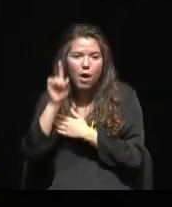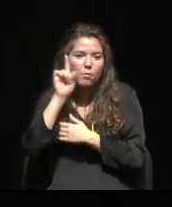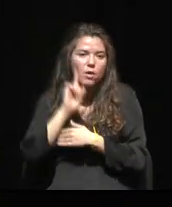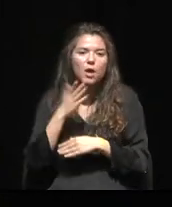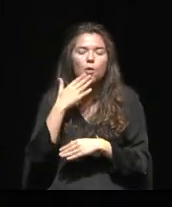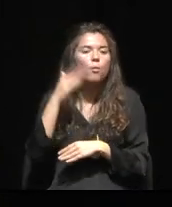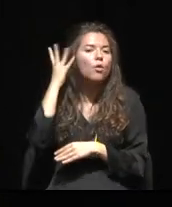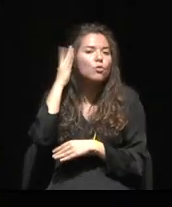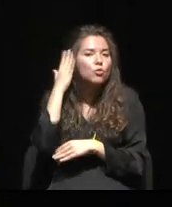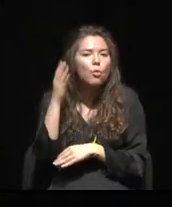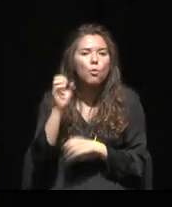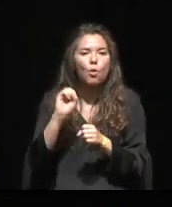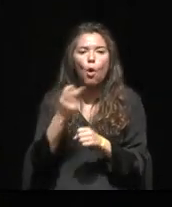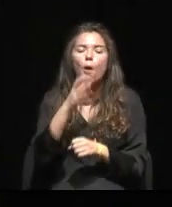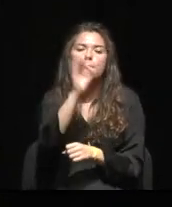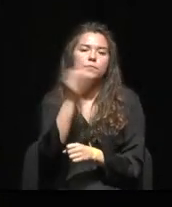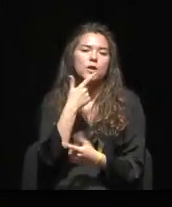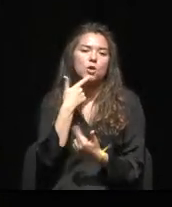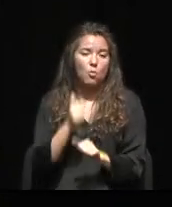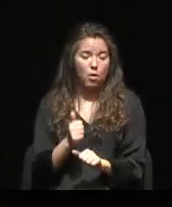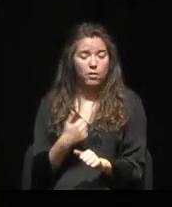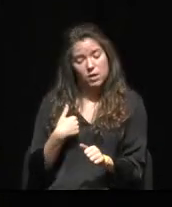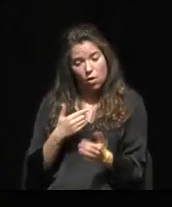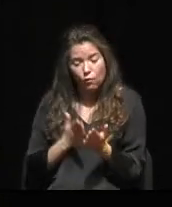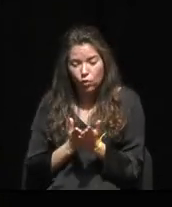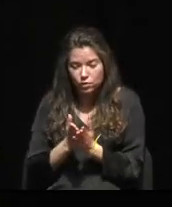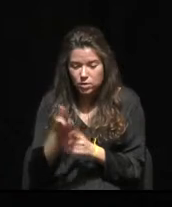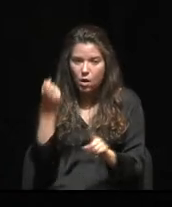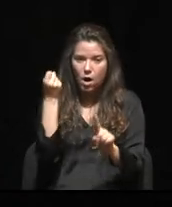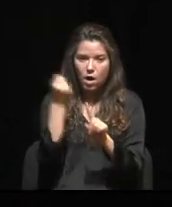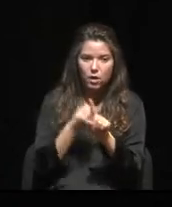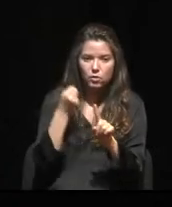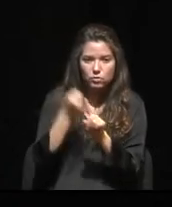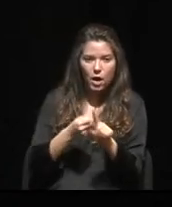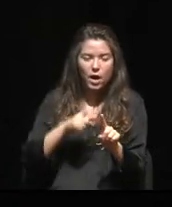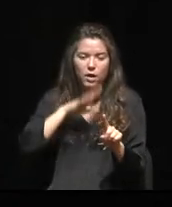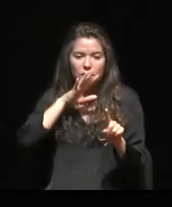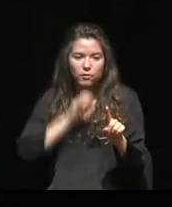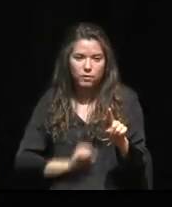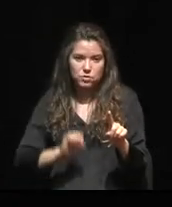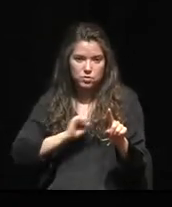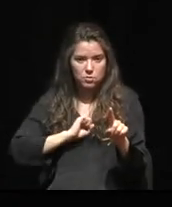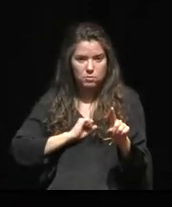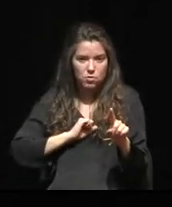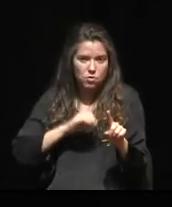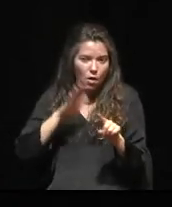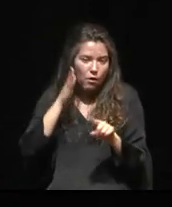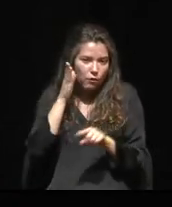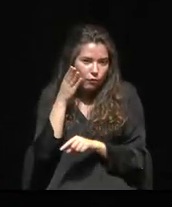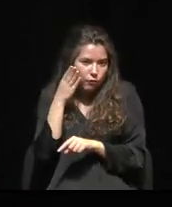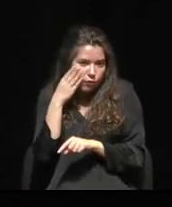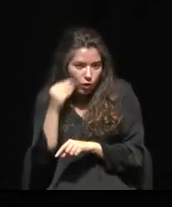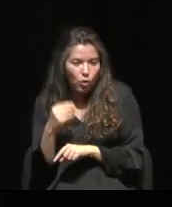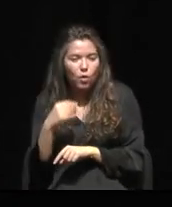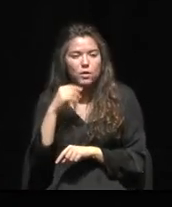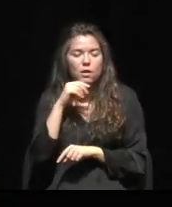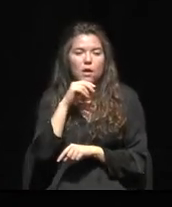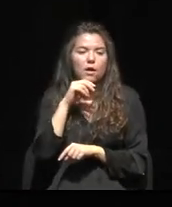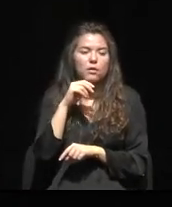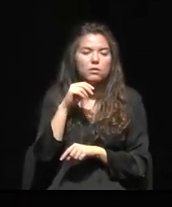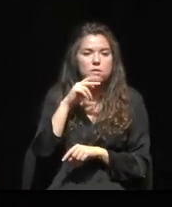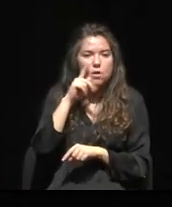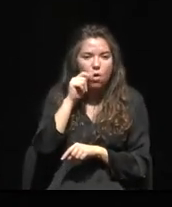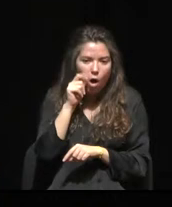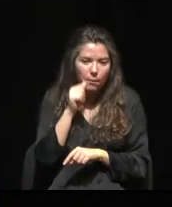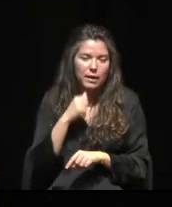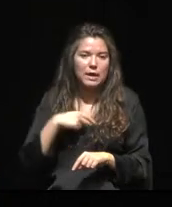um número ou porcentagem irei continuar a lutar para que os meus filhos não tenham vergonha de serem homens e para que as minhas netas não sejam